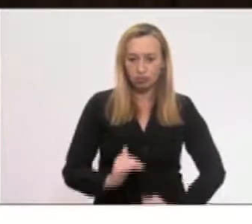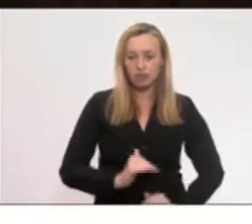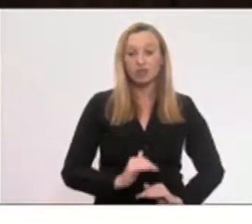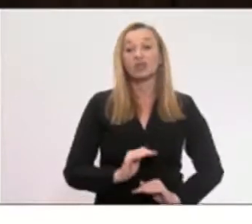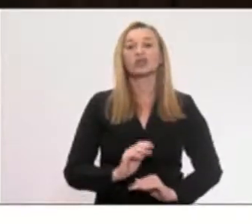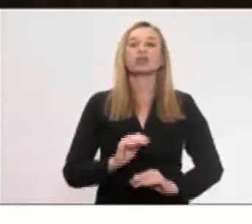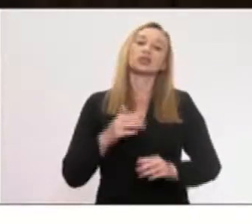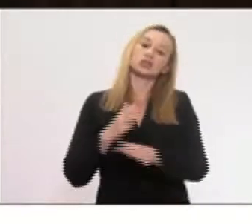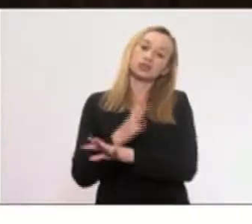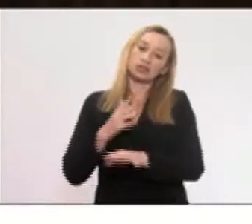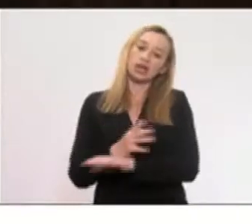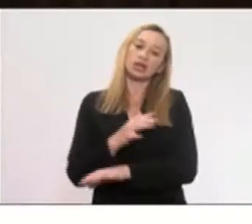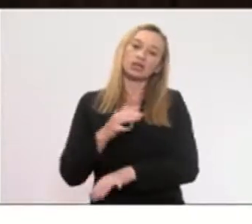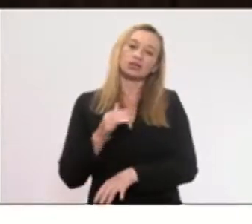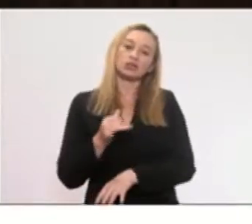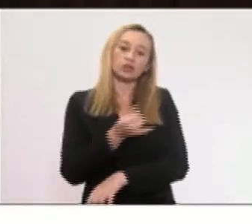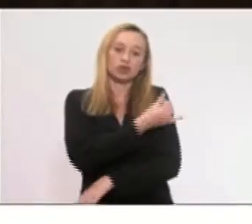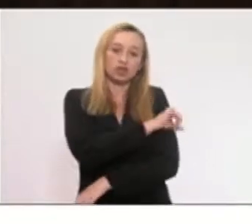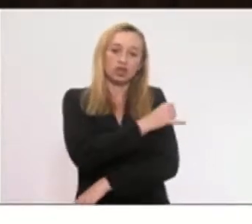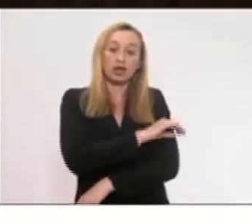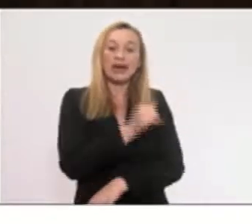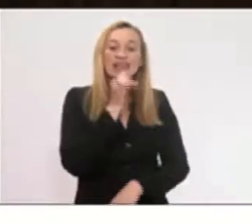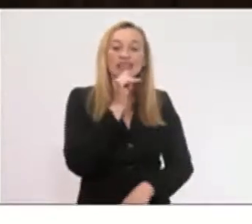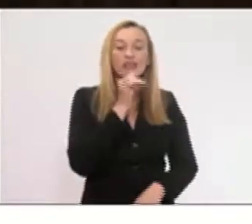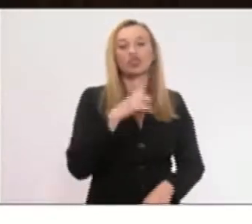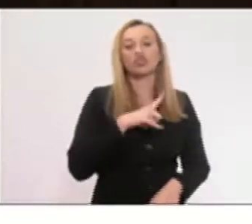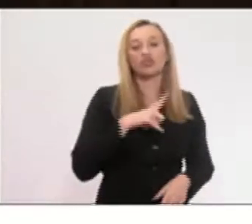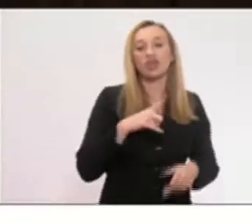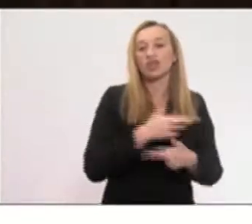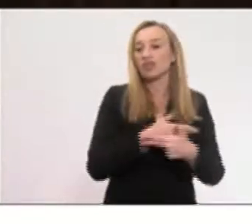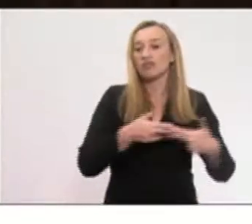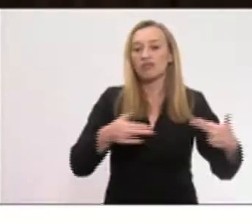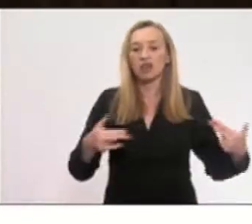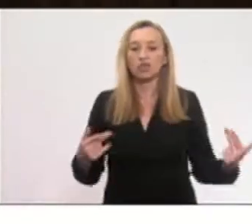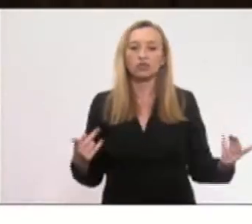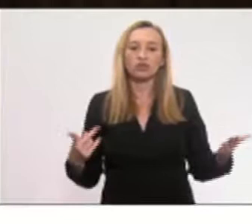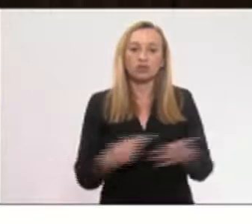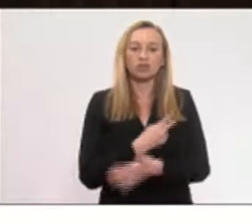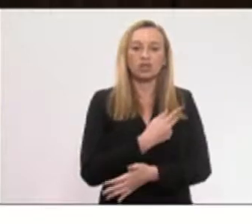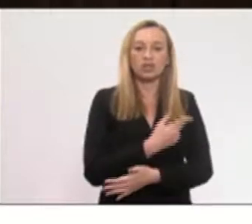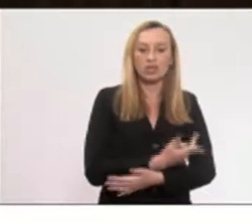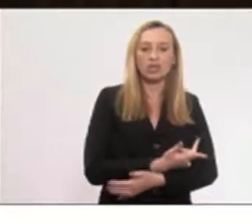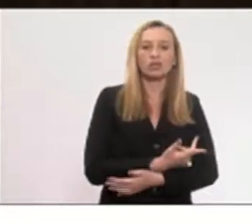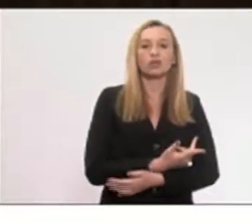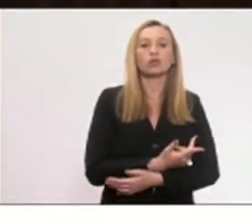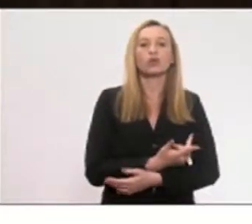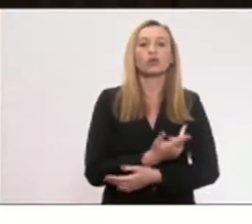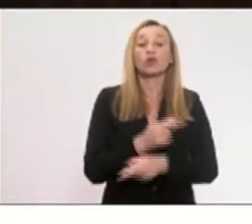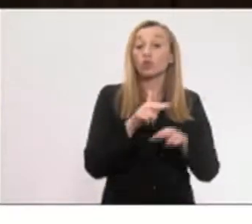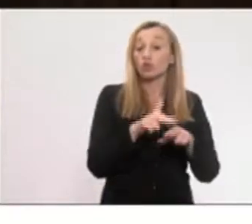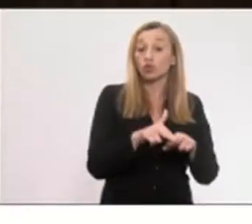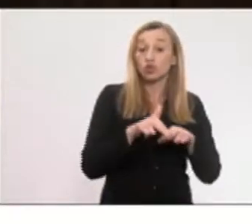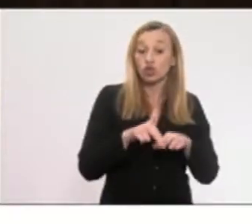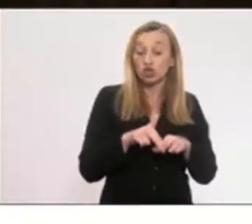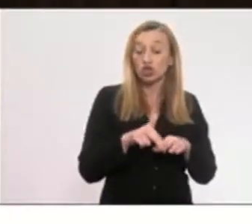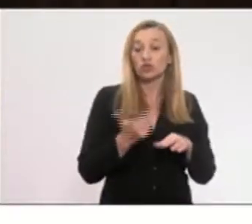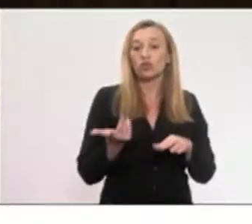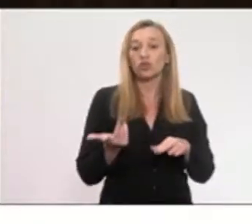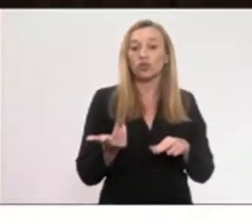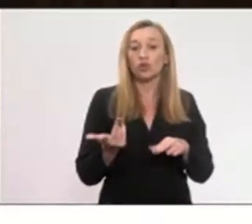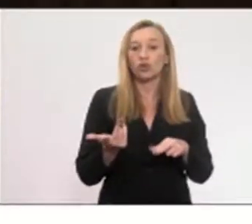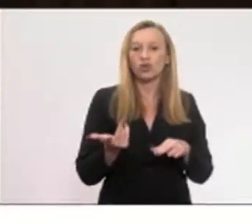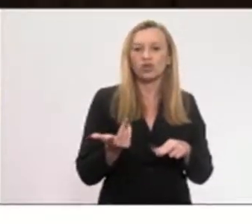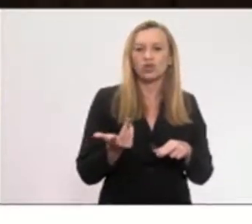cidade do Rio de Janeiro, por exemplo, nós tivemos diversos episódios por conta do descaso,